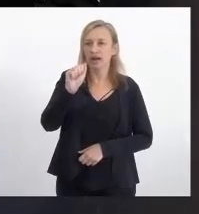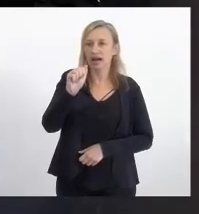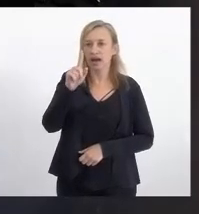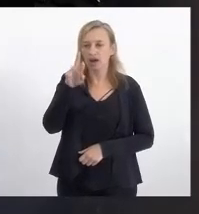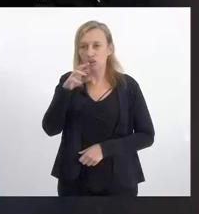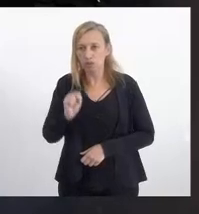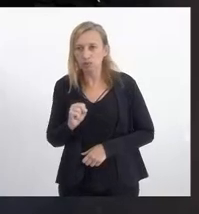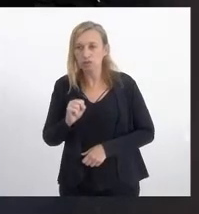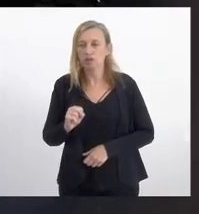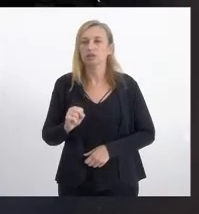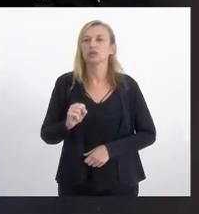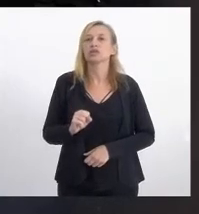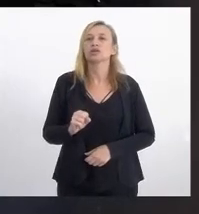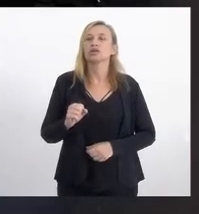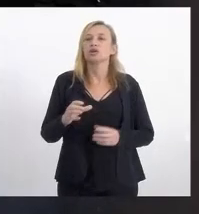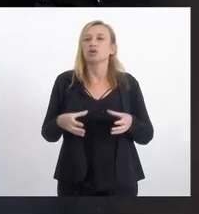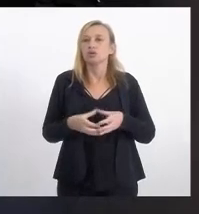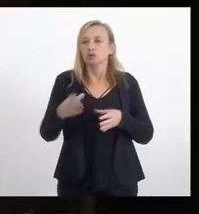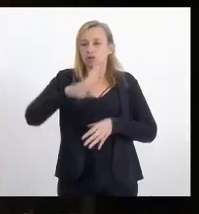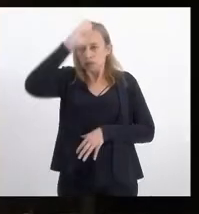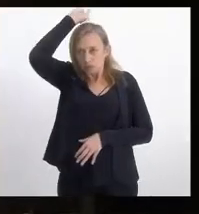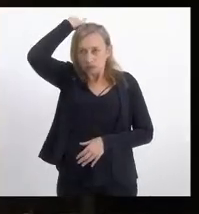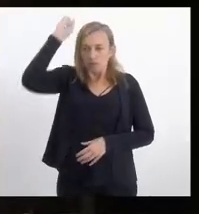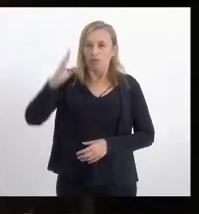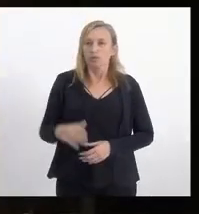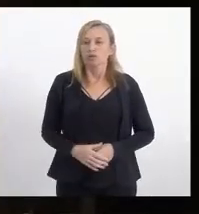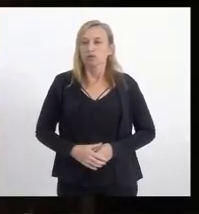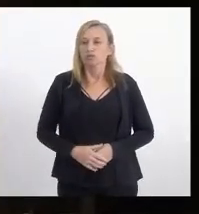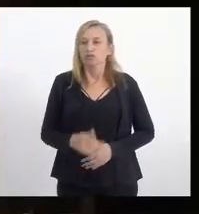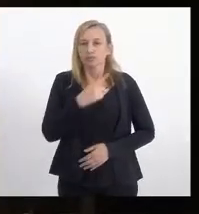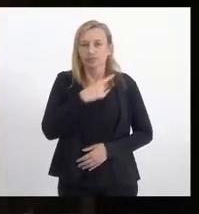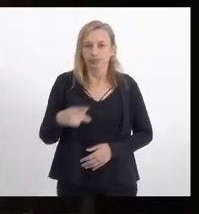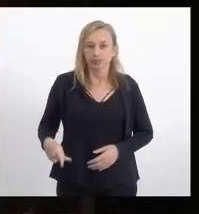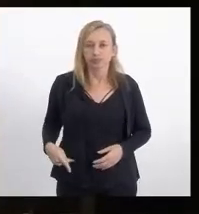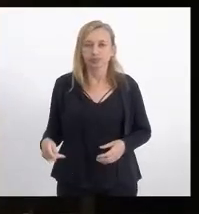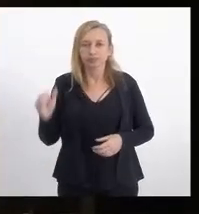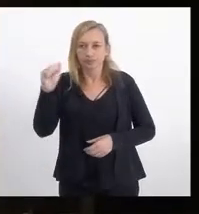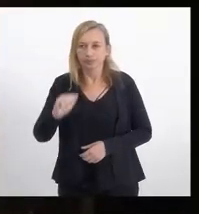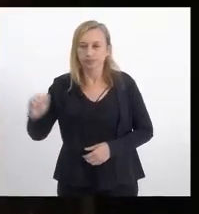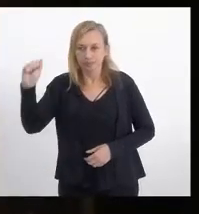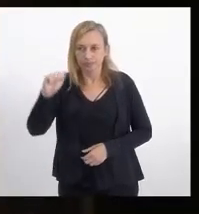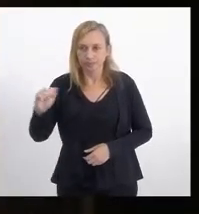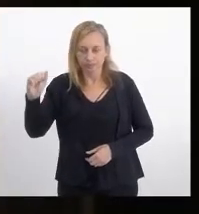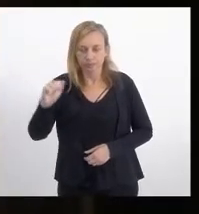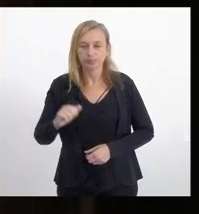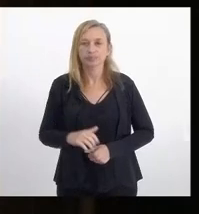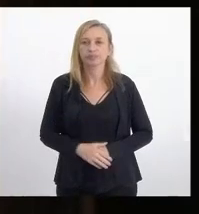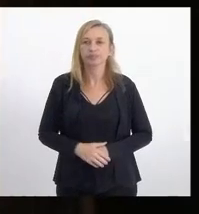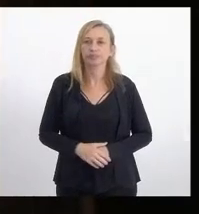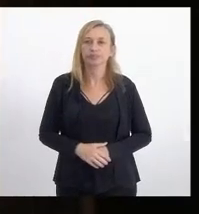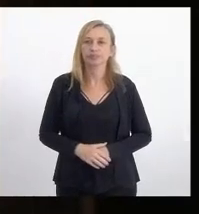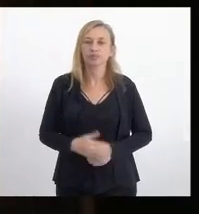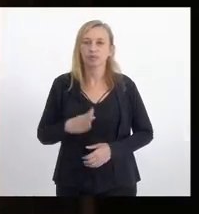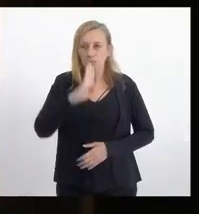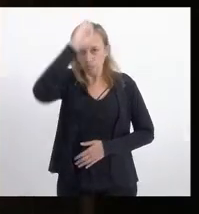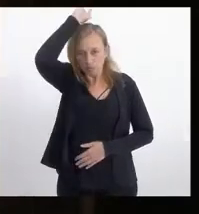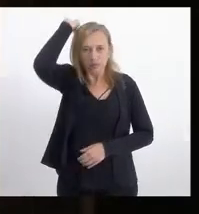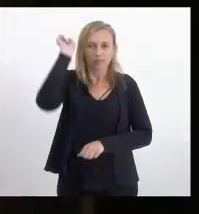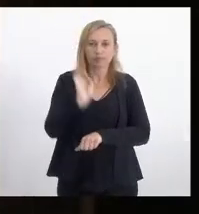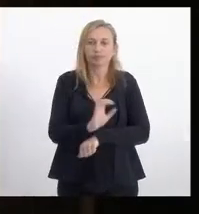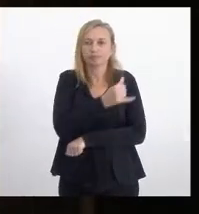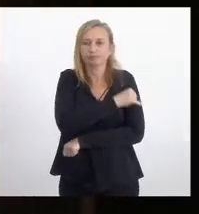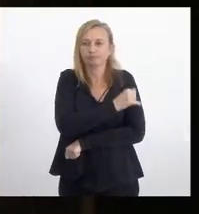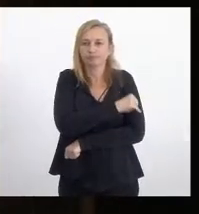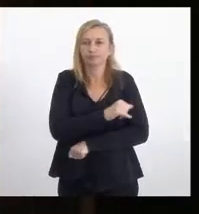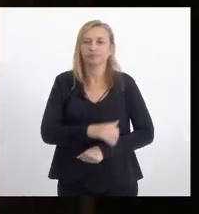coronel da reserva do Corpo de Bombeiros atual presidente da Associação dos Oficiais Bombeiros do Estado do Rio